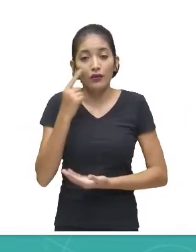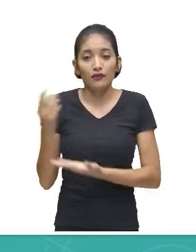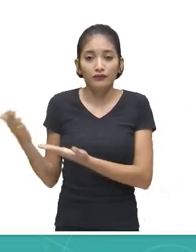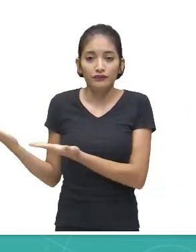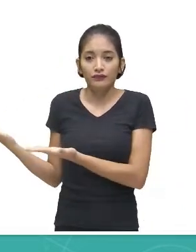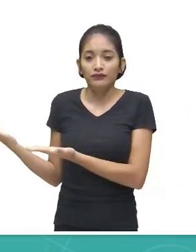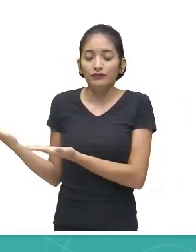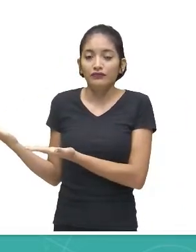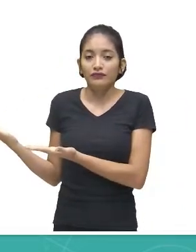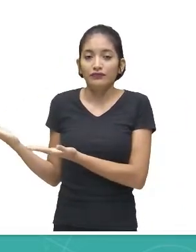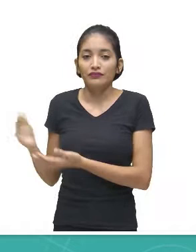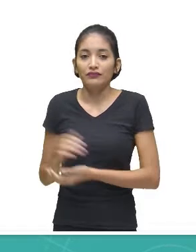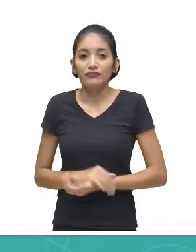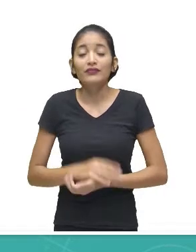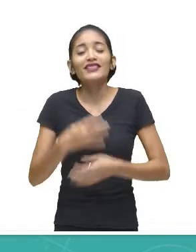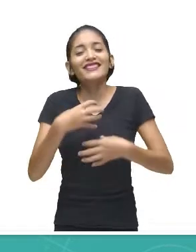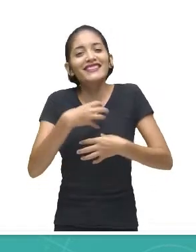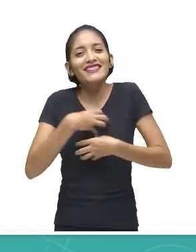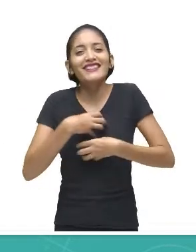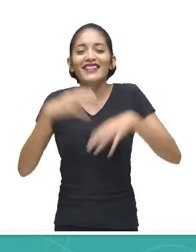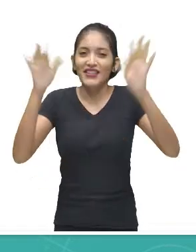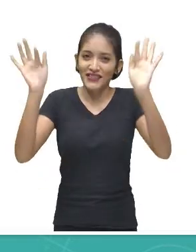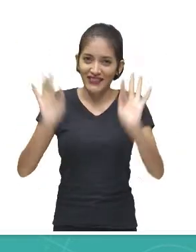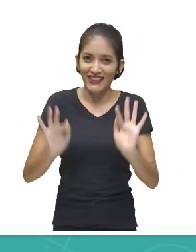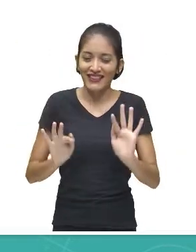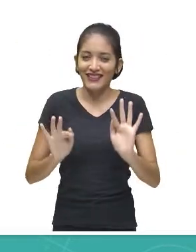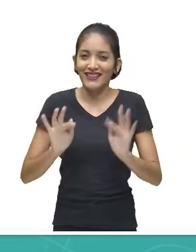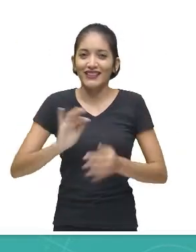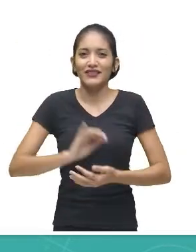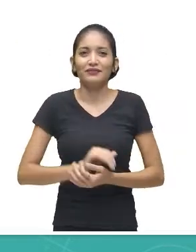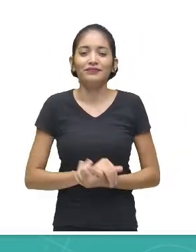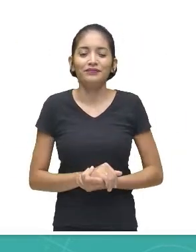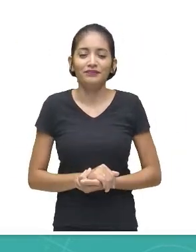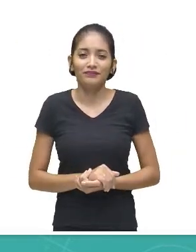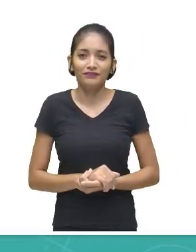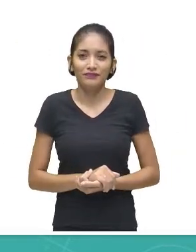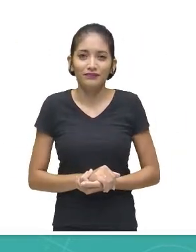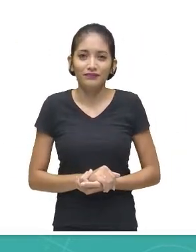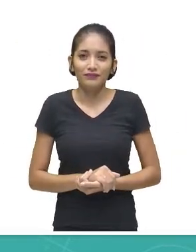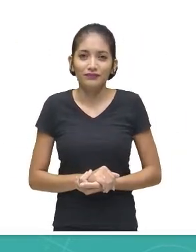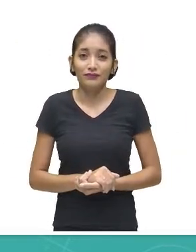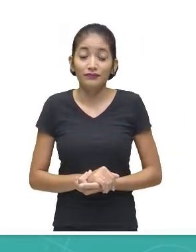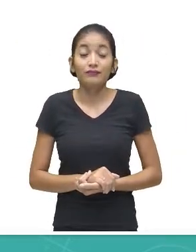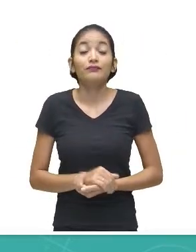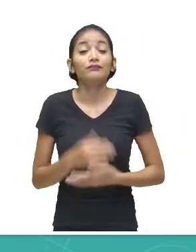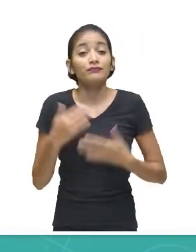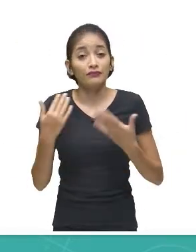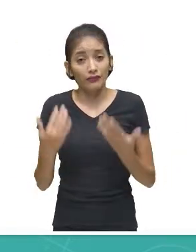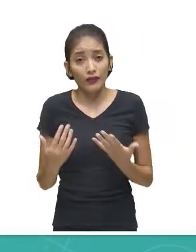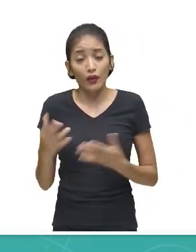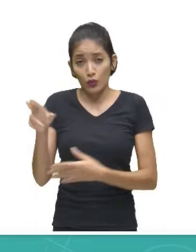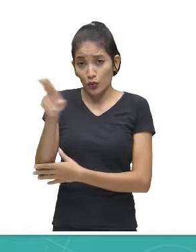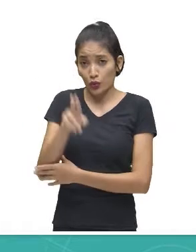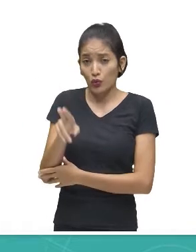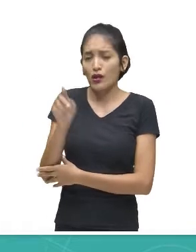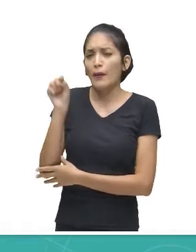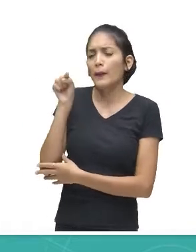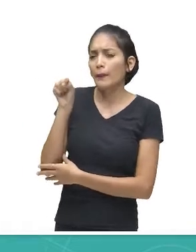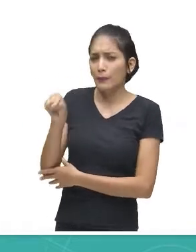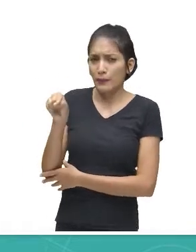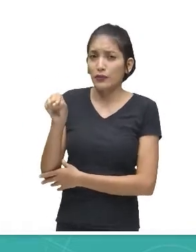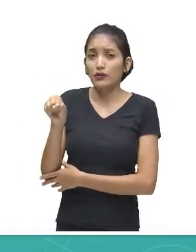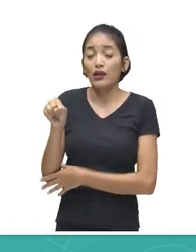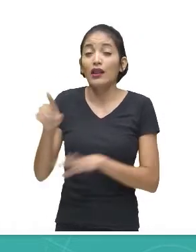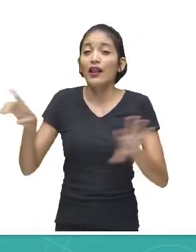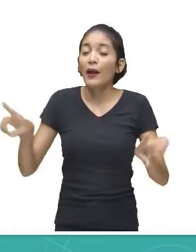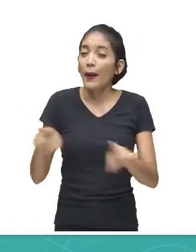ó, mais feliz, né? Então, nós podemos fazer o uso da pontuação na letra dessa